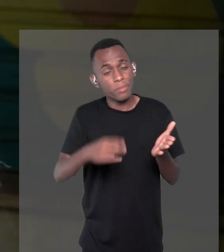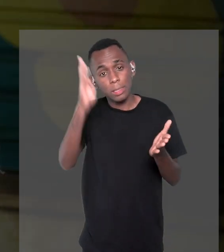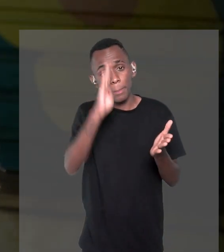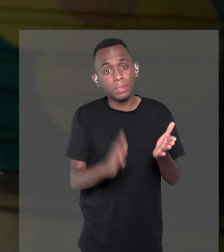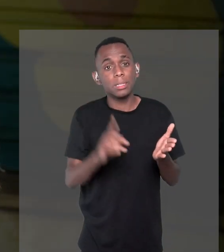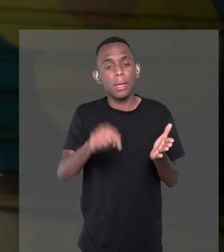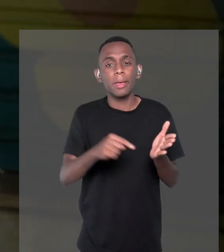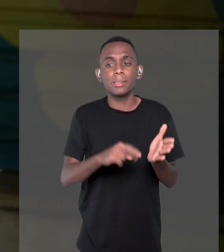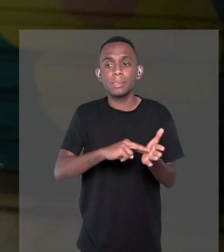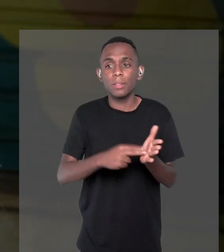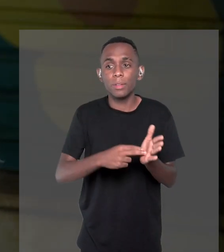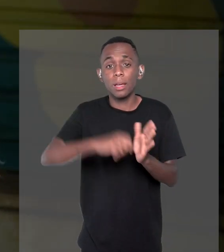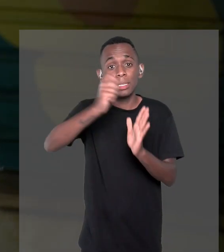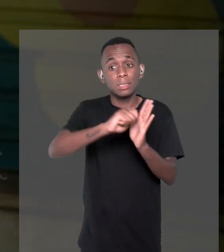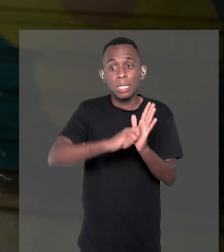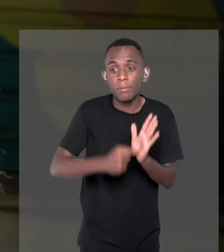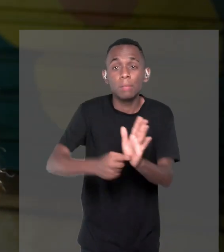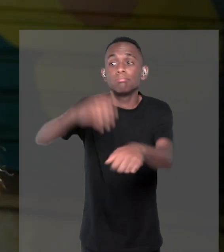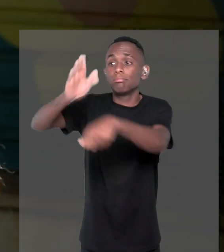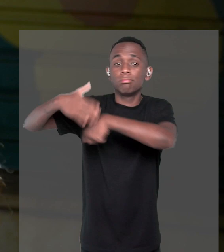né? Nessa turma que está aí